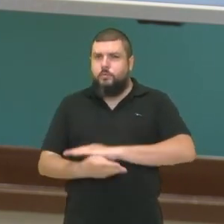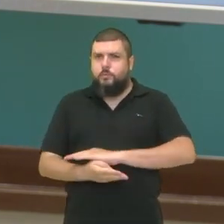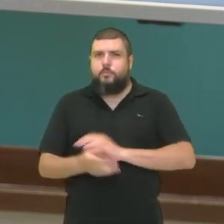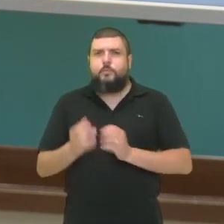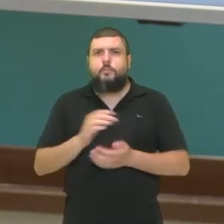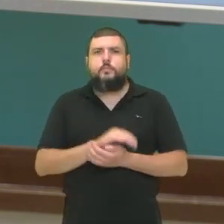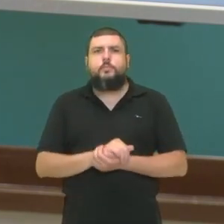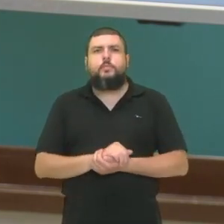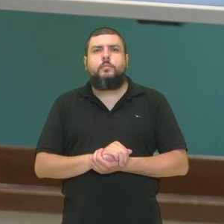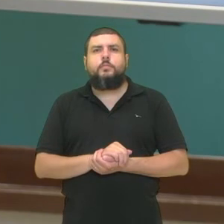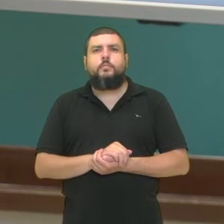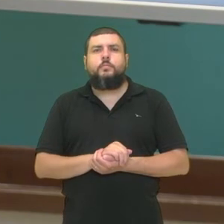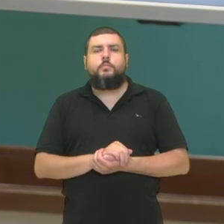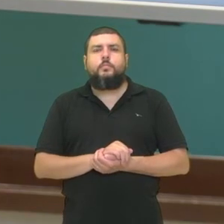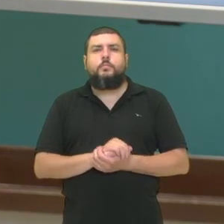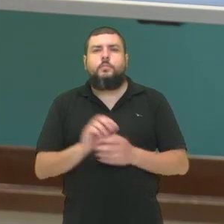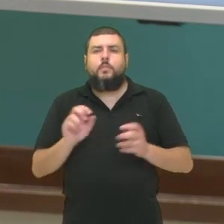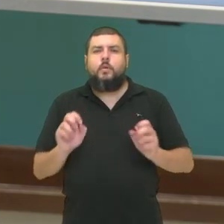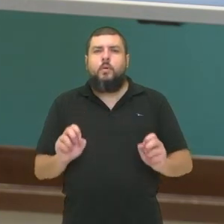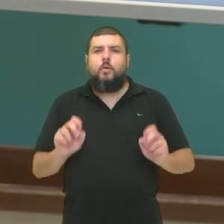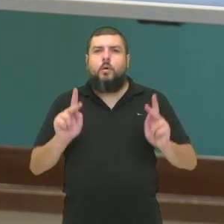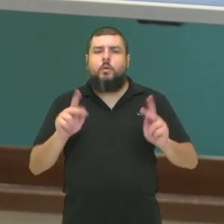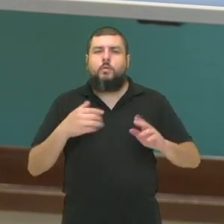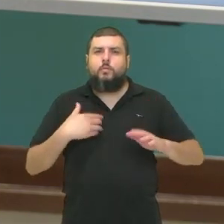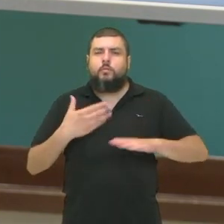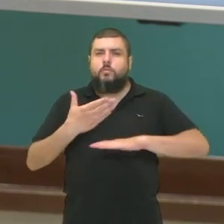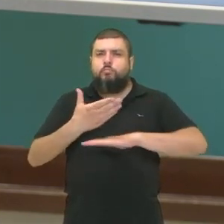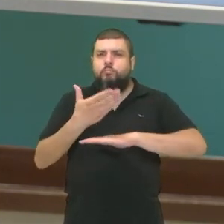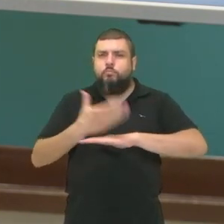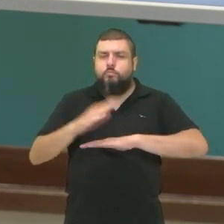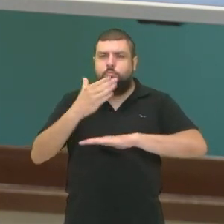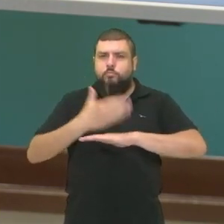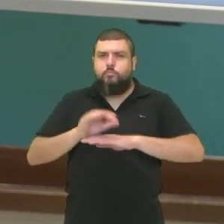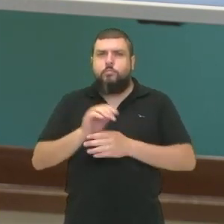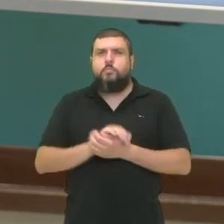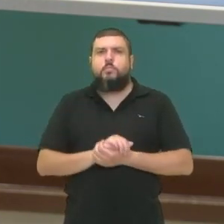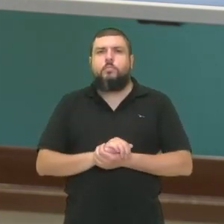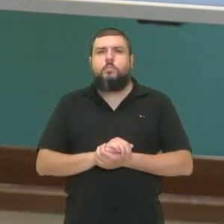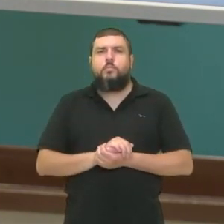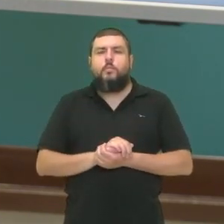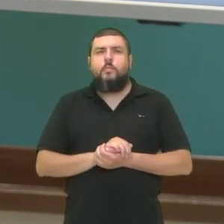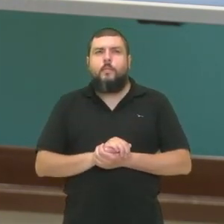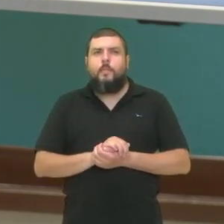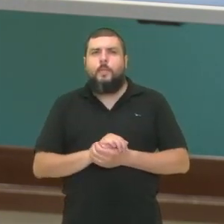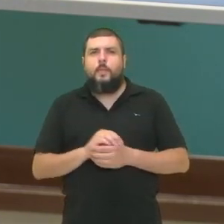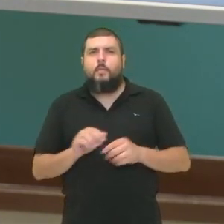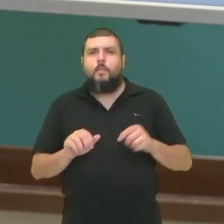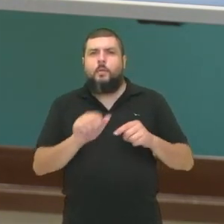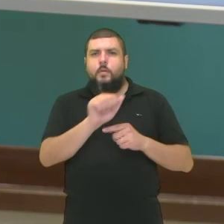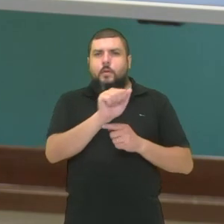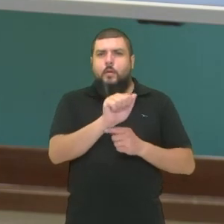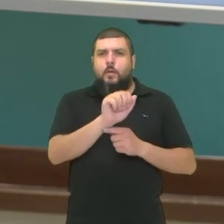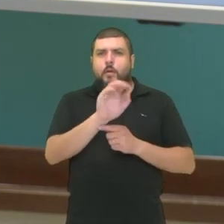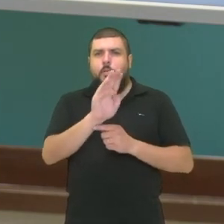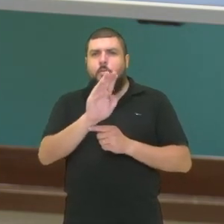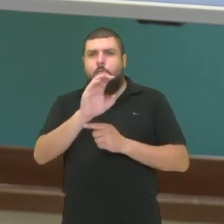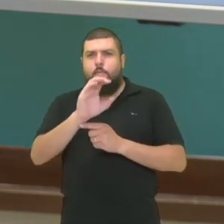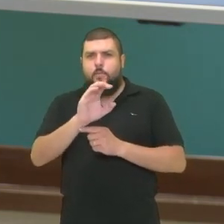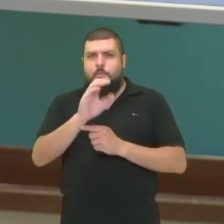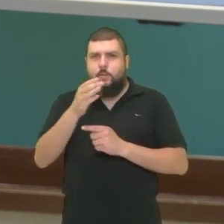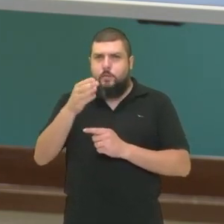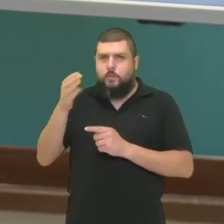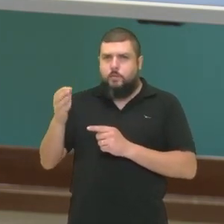Tranquilo? Então, vamos praticar agora esse conceito. Considere o triângulo ABC, que está aqui ao